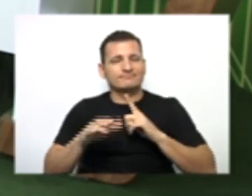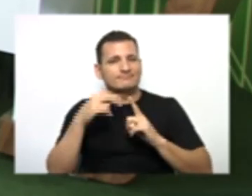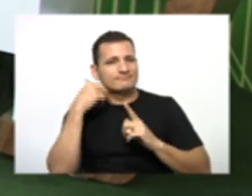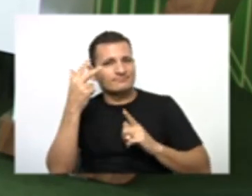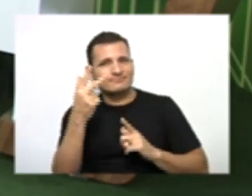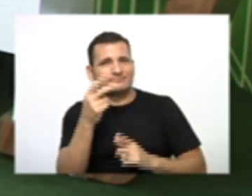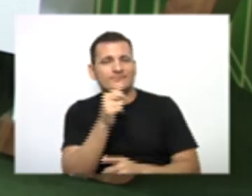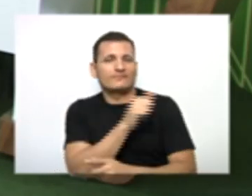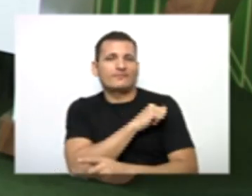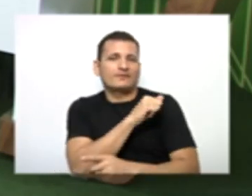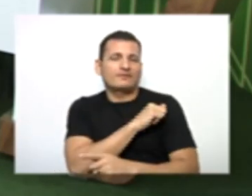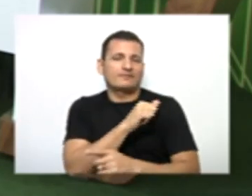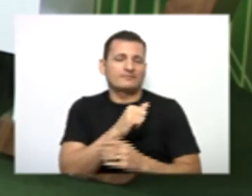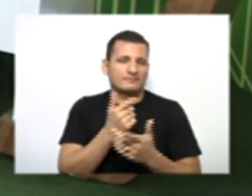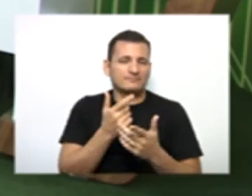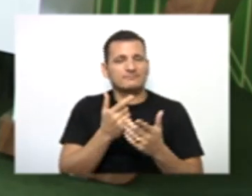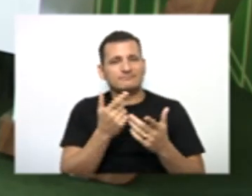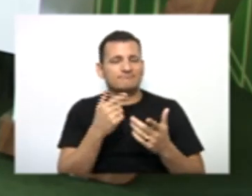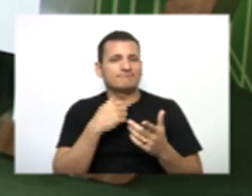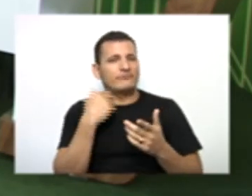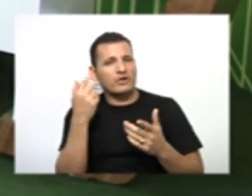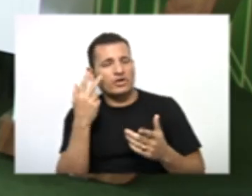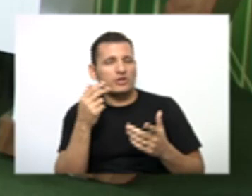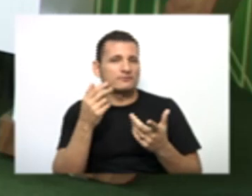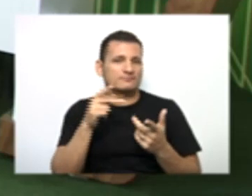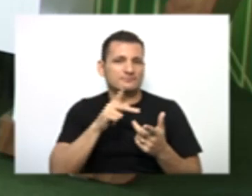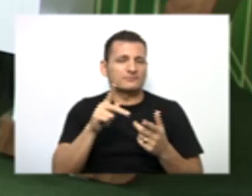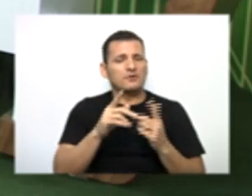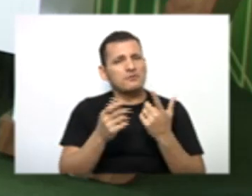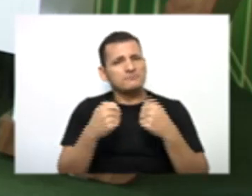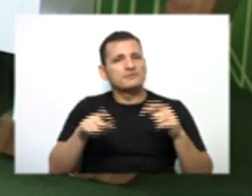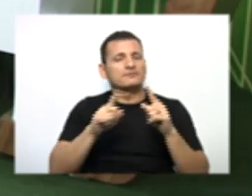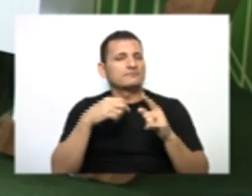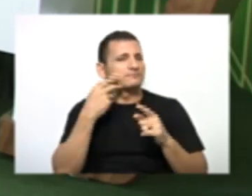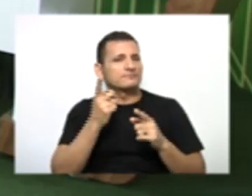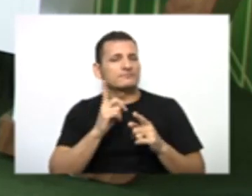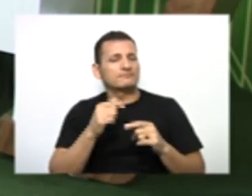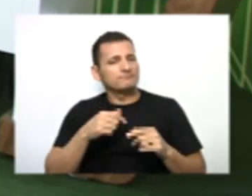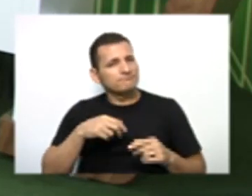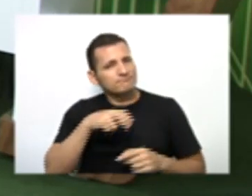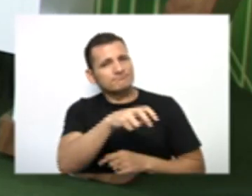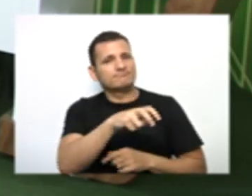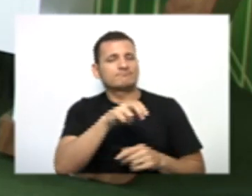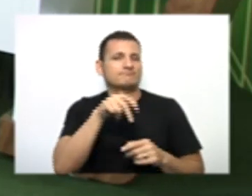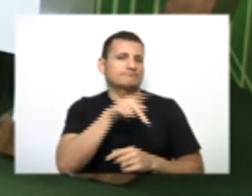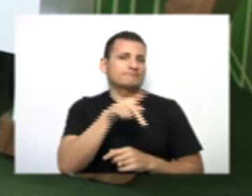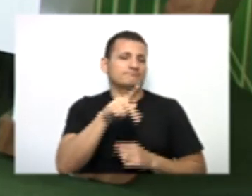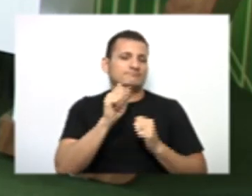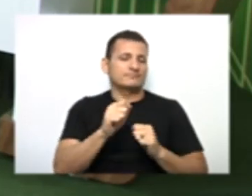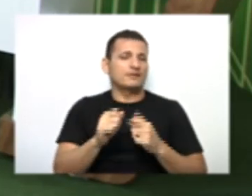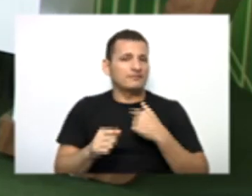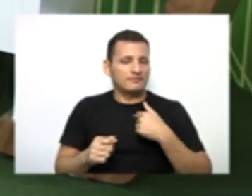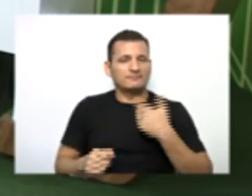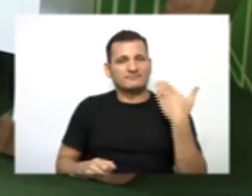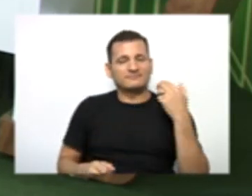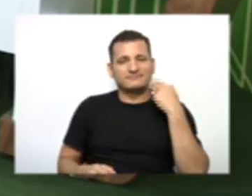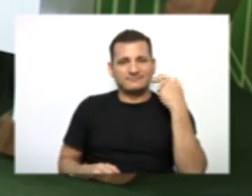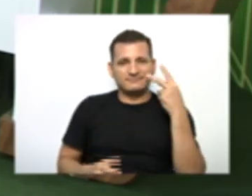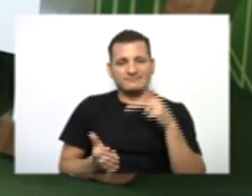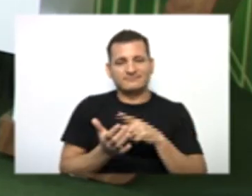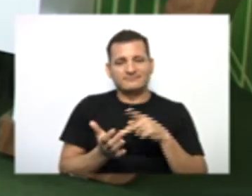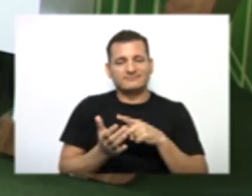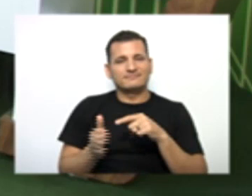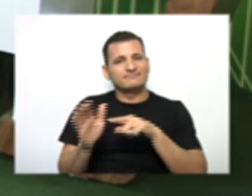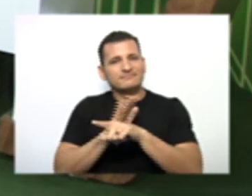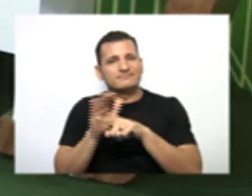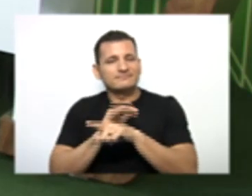aluno consegue falar com o professor. Não tenham vergonha, gente. Vai lá e fala com o professor. Eu era aluno que tinha muita vergonha. Eu tinha muita Sério? vergonha, professora. Eu tinha muita vergonha de